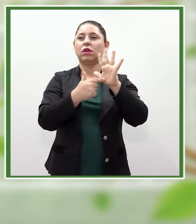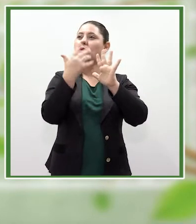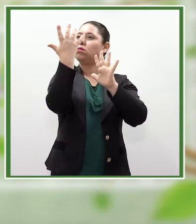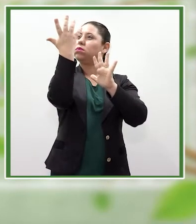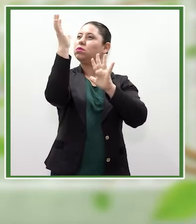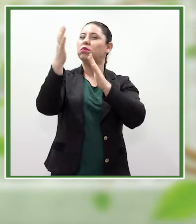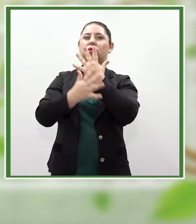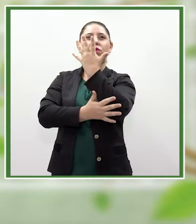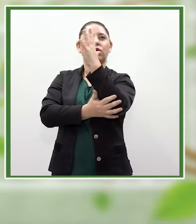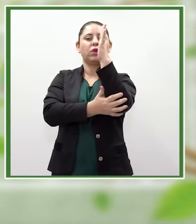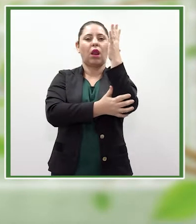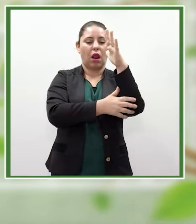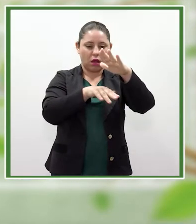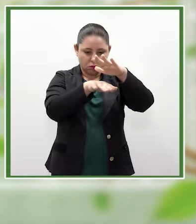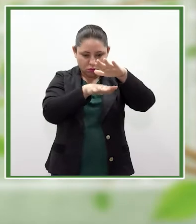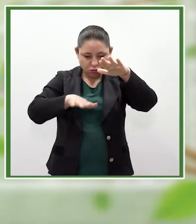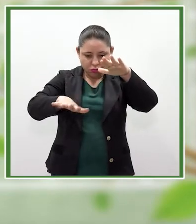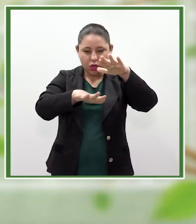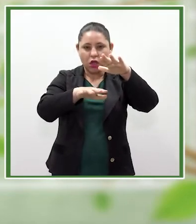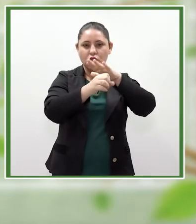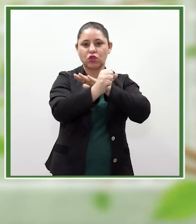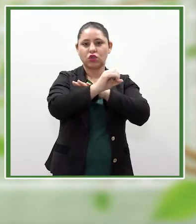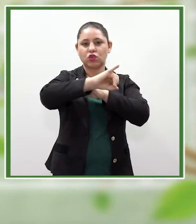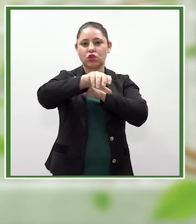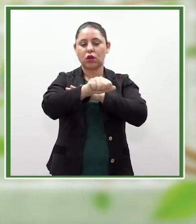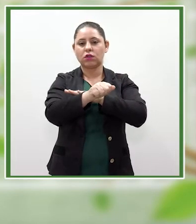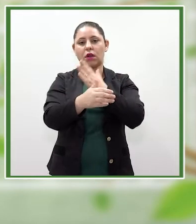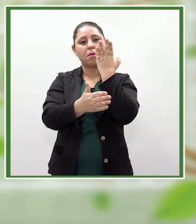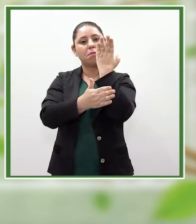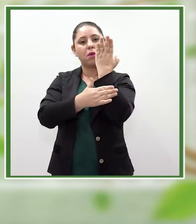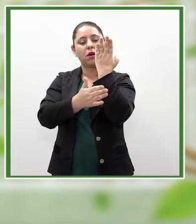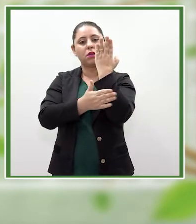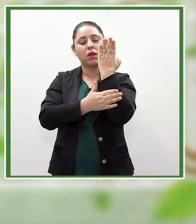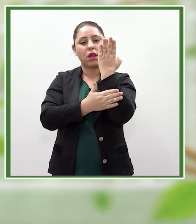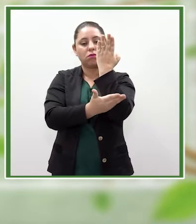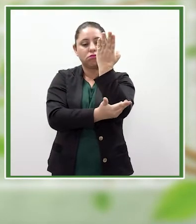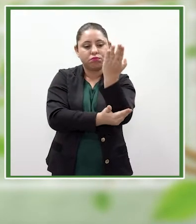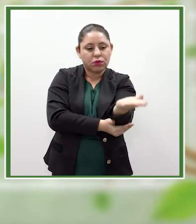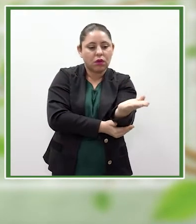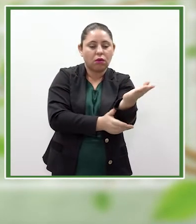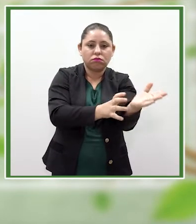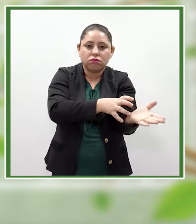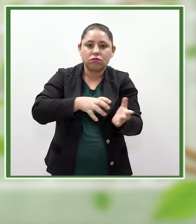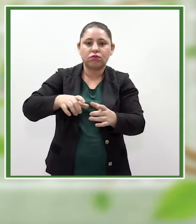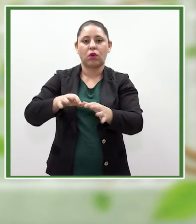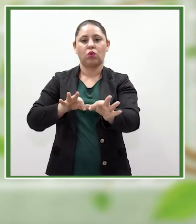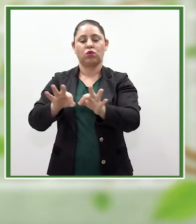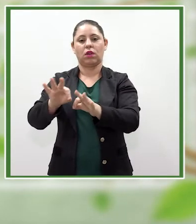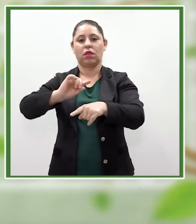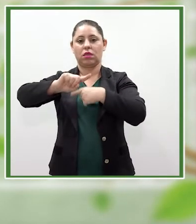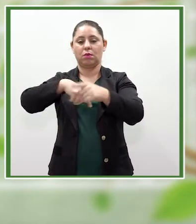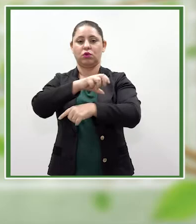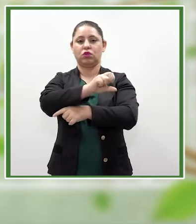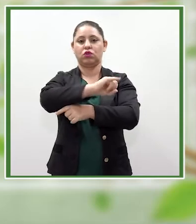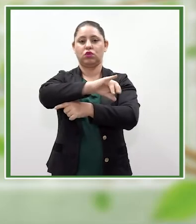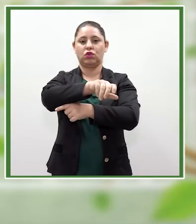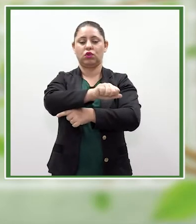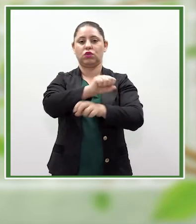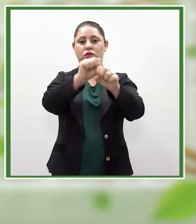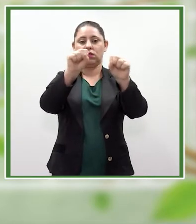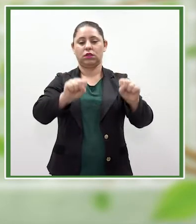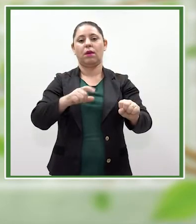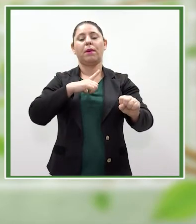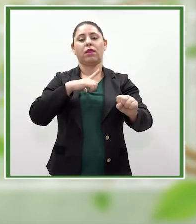aqui a soja nesse sistema entra a pastagem com a produção, no caso, de gado de corte, ou seja, temos a produção de carne,